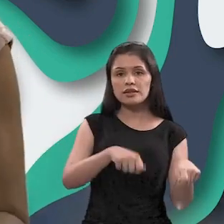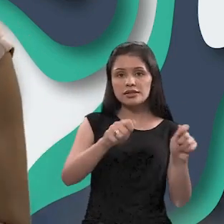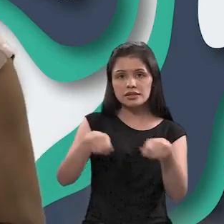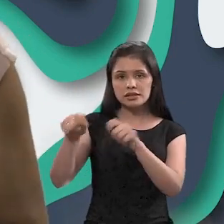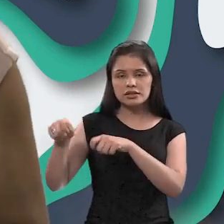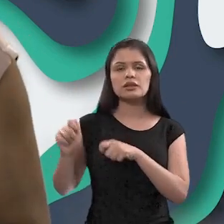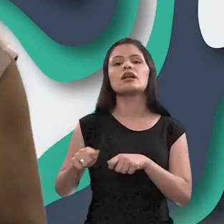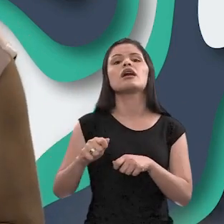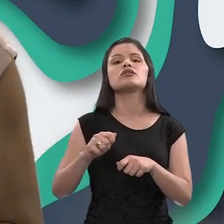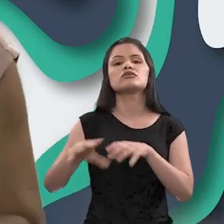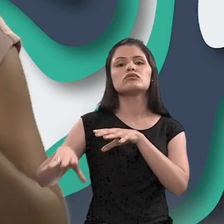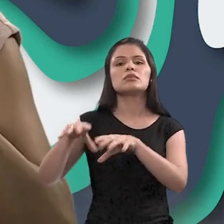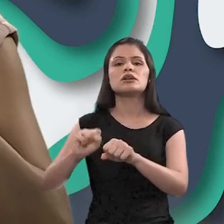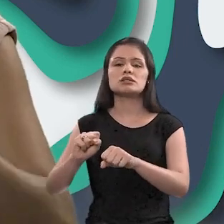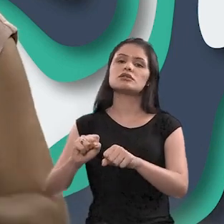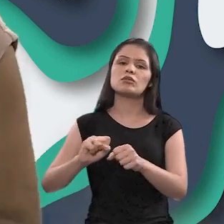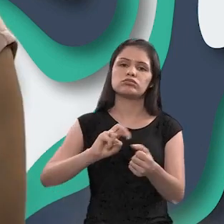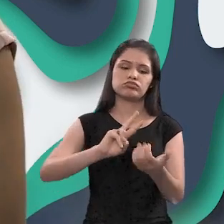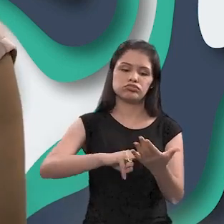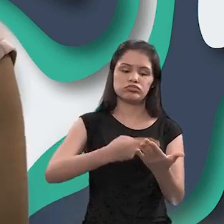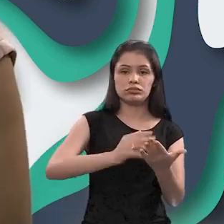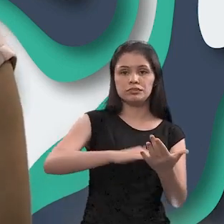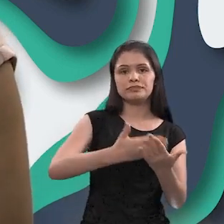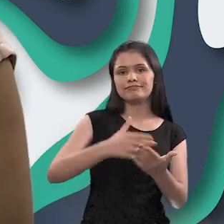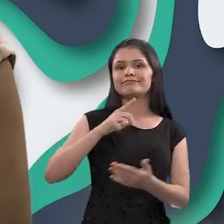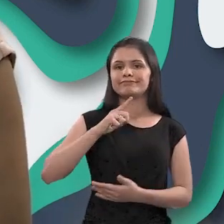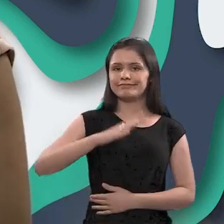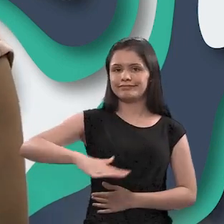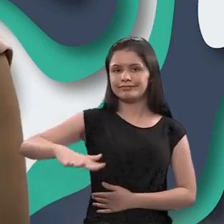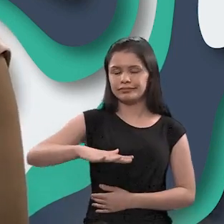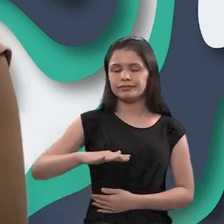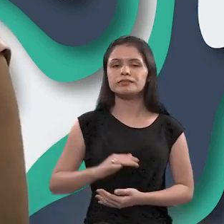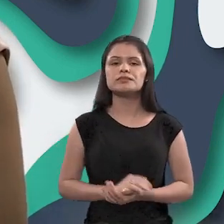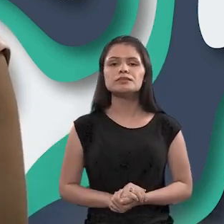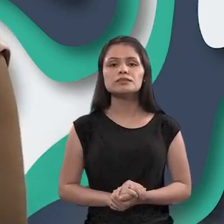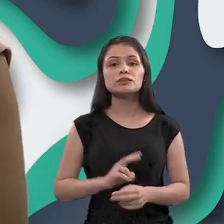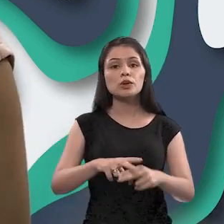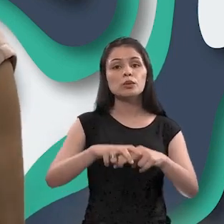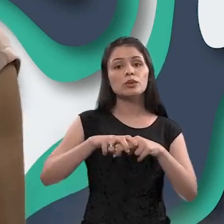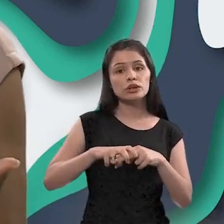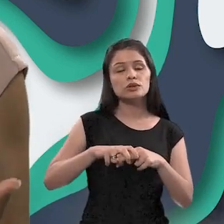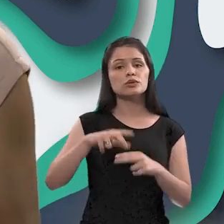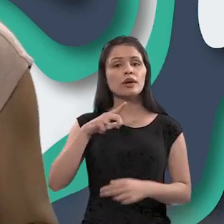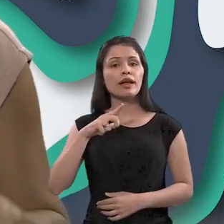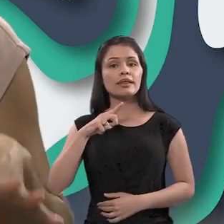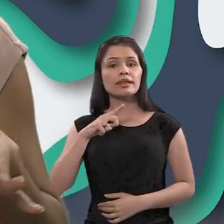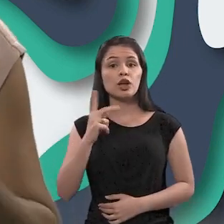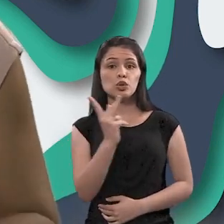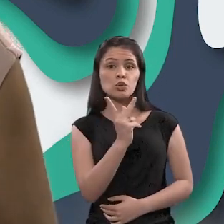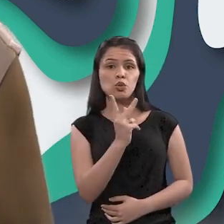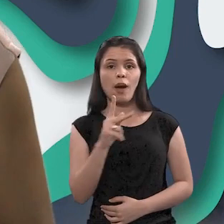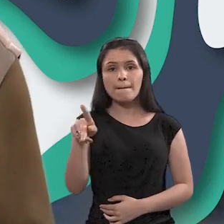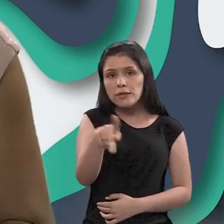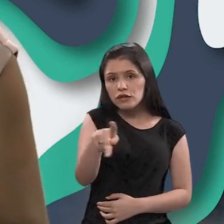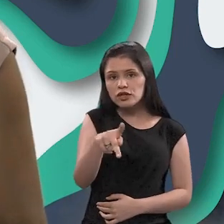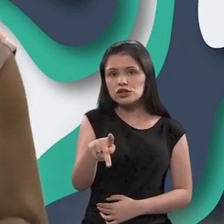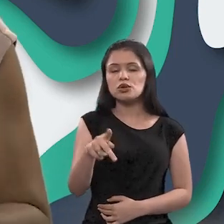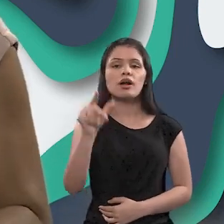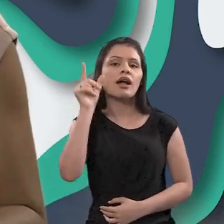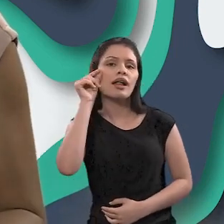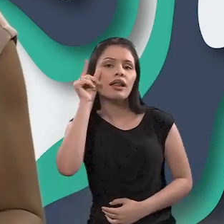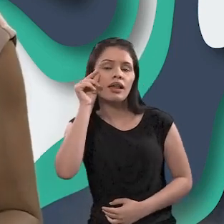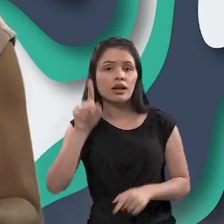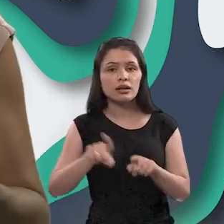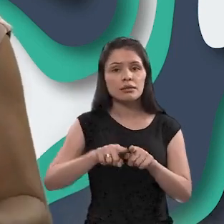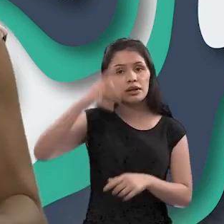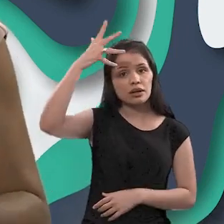mesmo necessidades formativas que o tios, enquanto interlocutor ativo, pode ter neste espaço. Para isso, estamos com as professoras